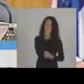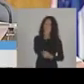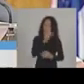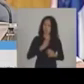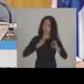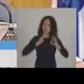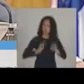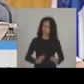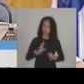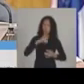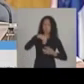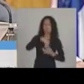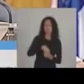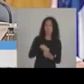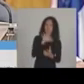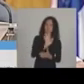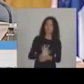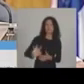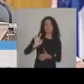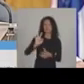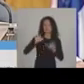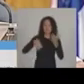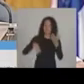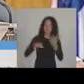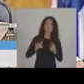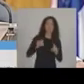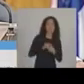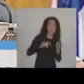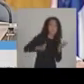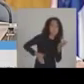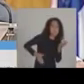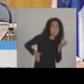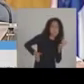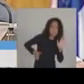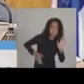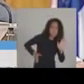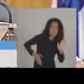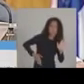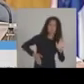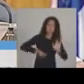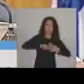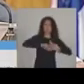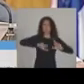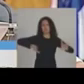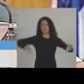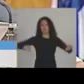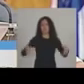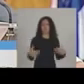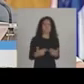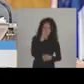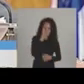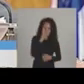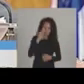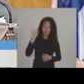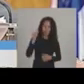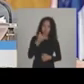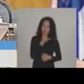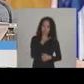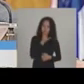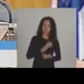como tem bandido quando tem vários malandro como tem vagabundo nessa menina Calheiros eu